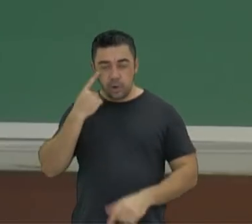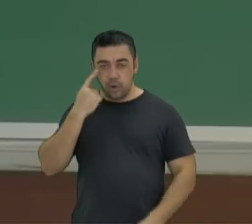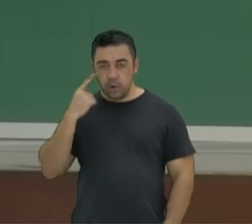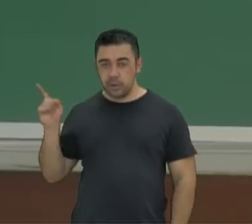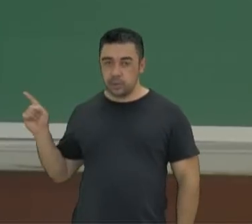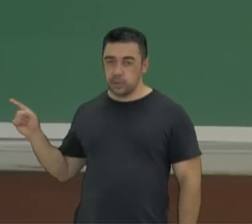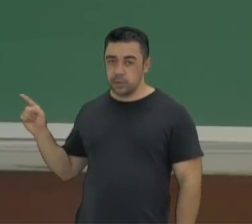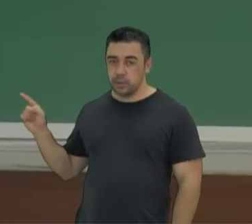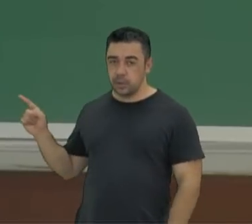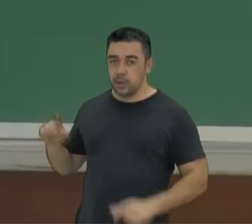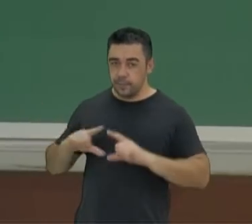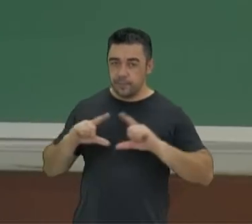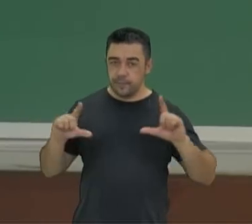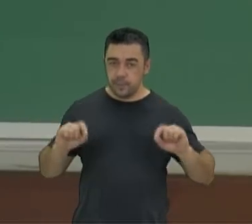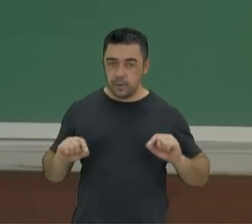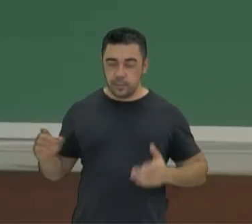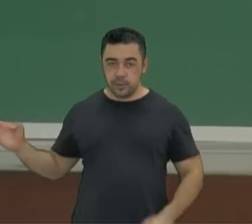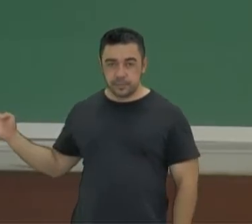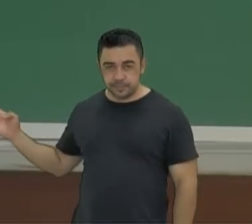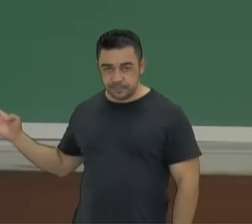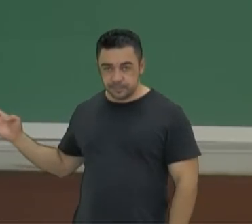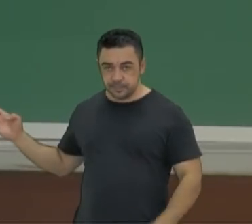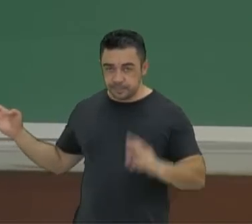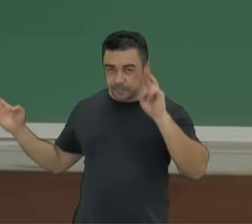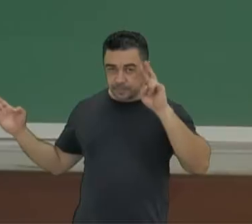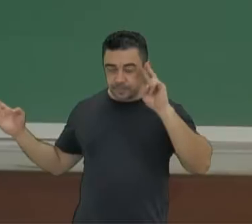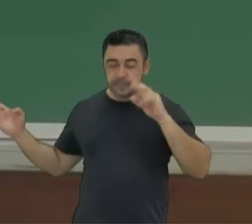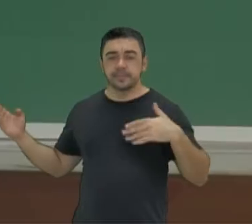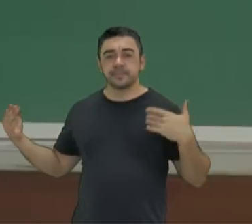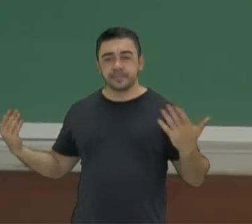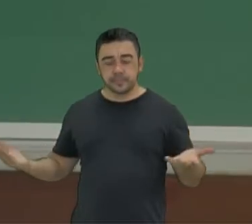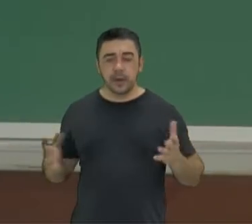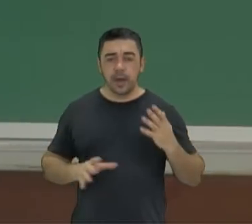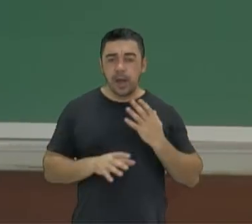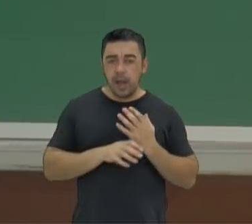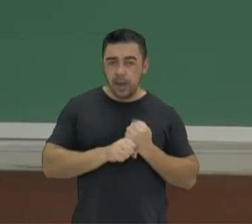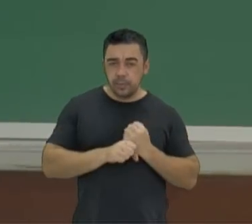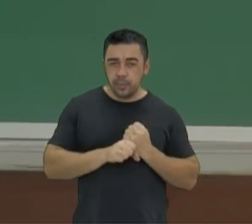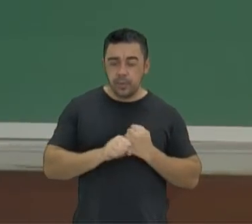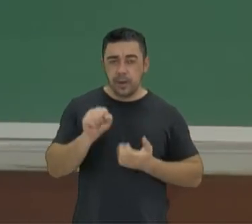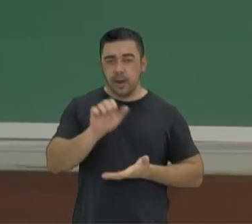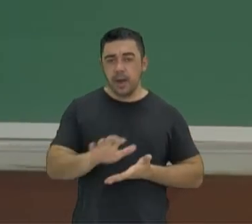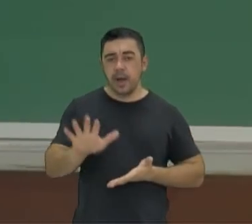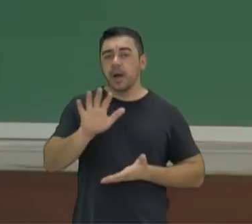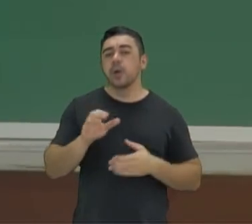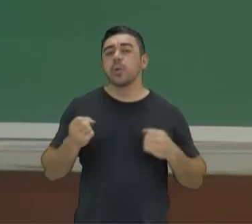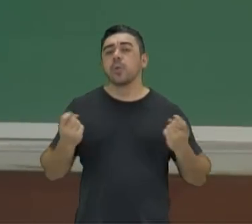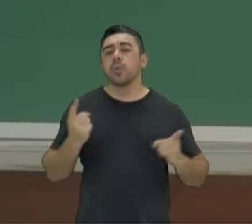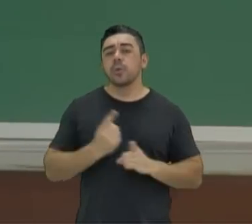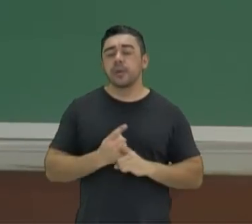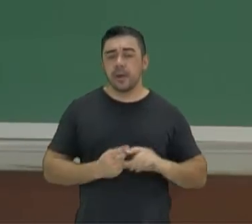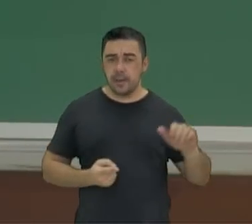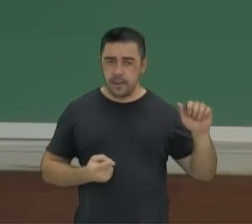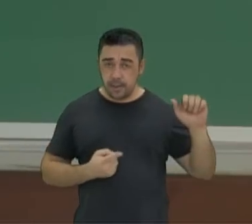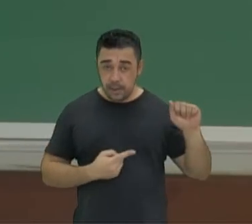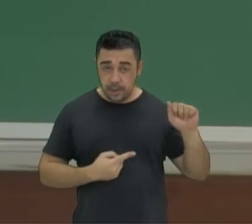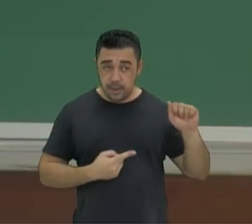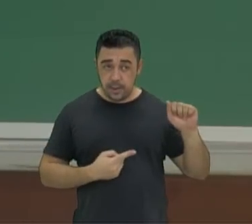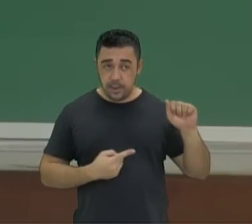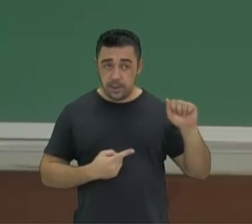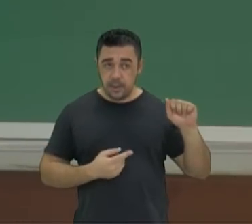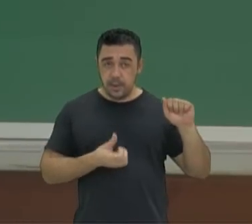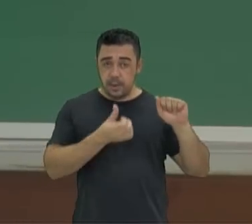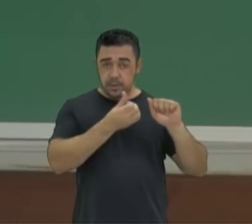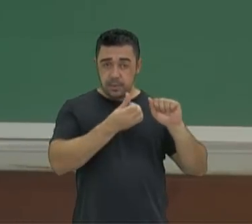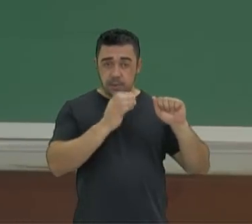aqui, ó. Base vezes altura dividido por 2. Quando eu calcular a área desse triângulo, eu vou encontrar o quê? Letra A,